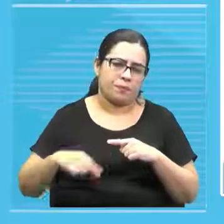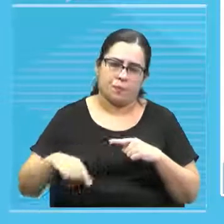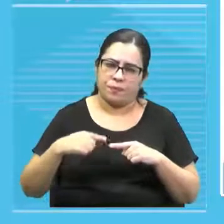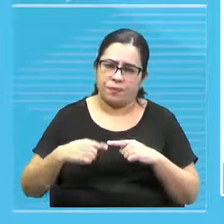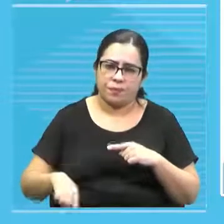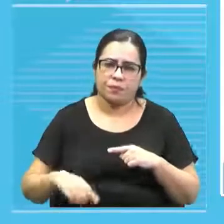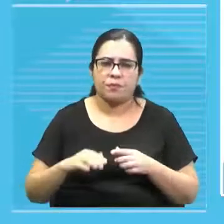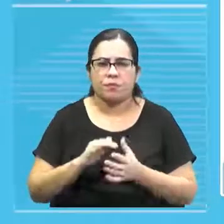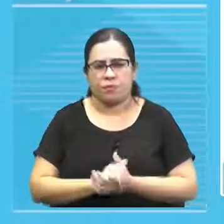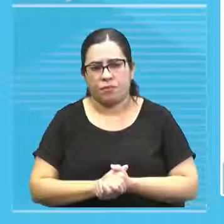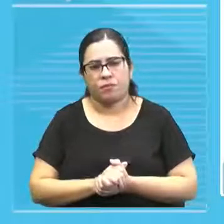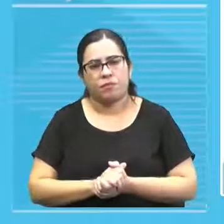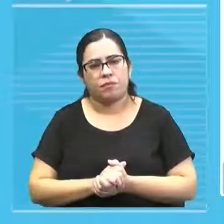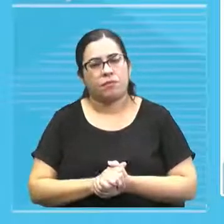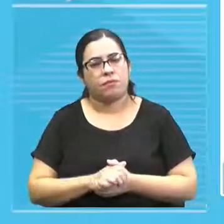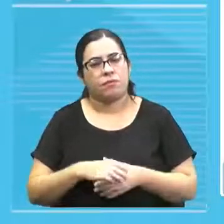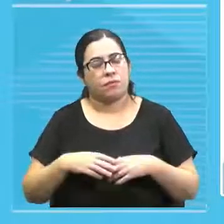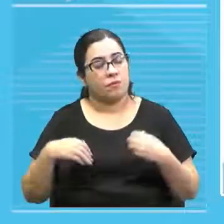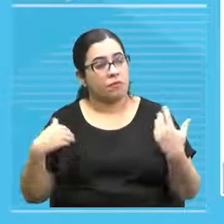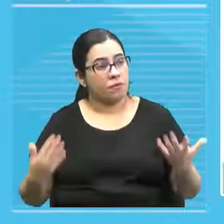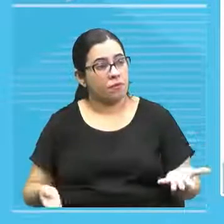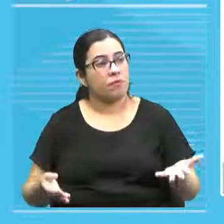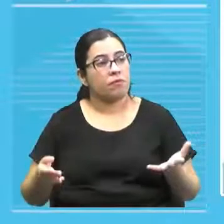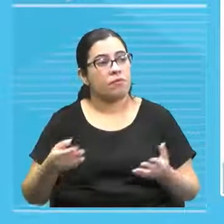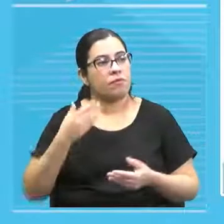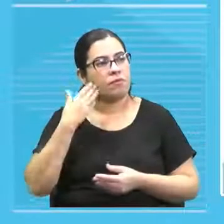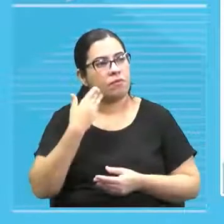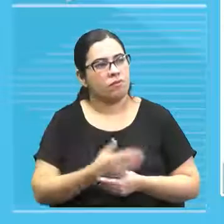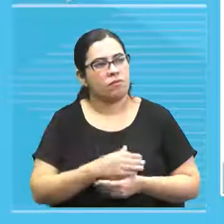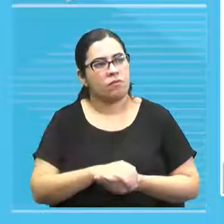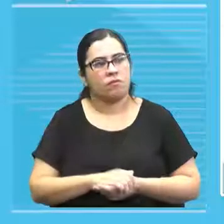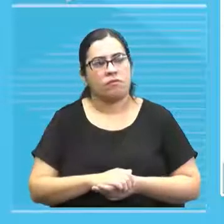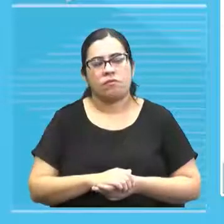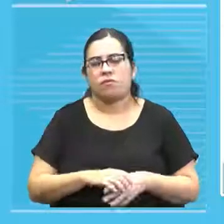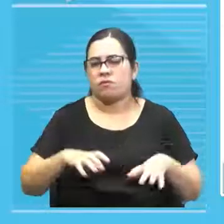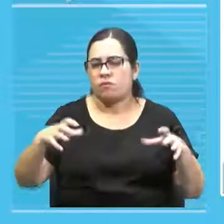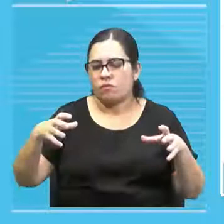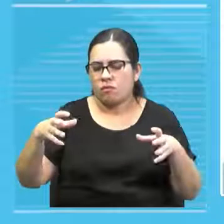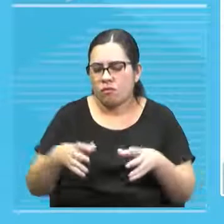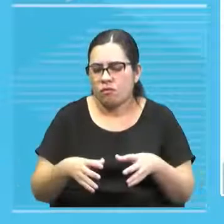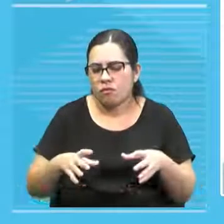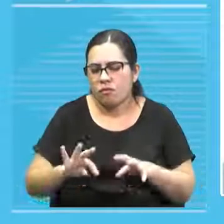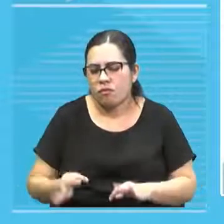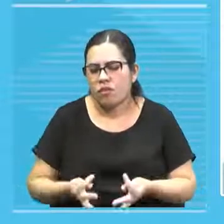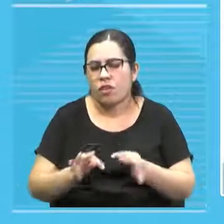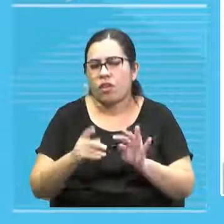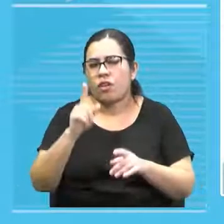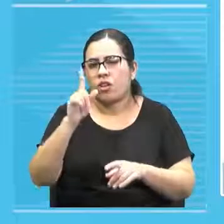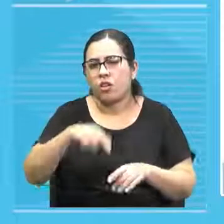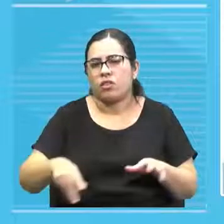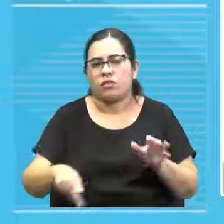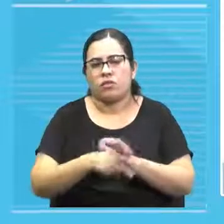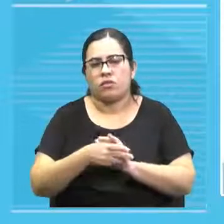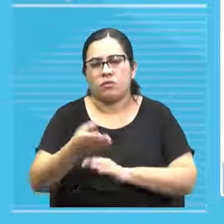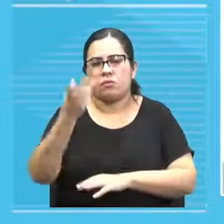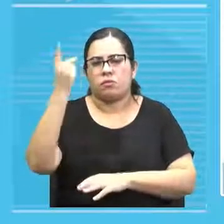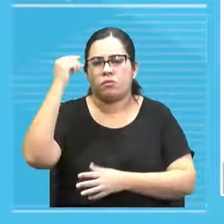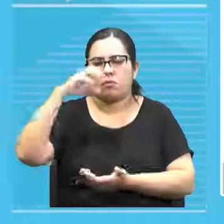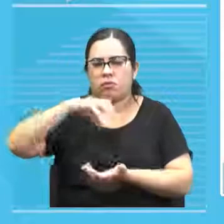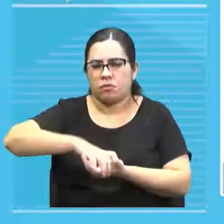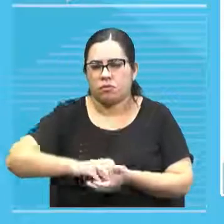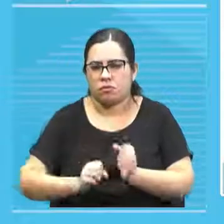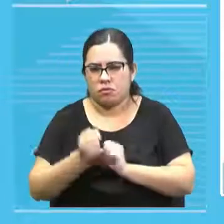verifica isso acho que os tecnopólos em tempos de globalização ocupam os antigos centros de